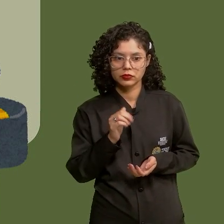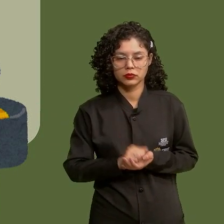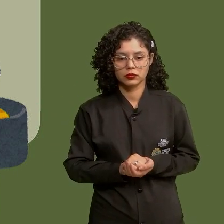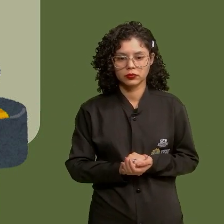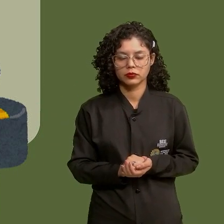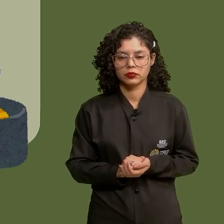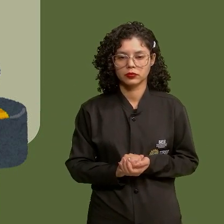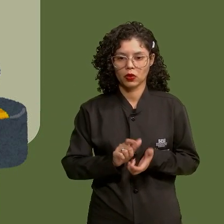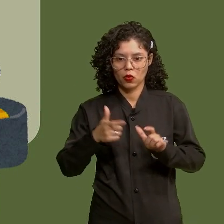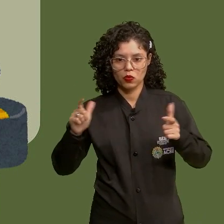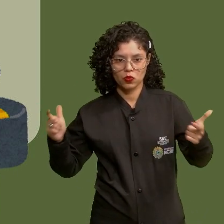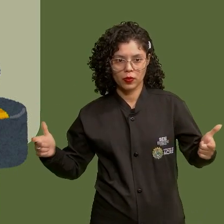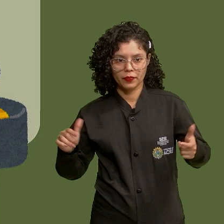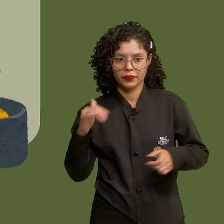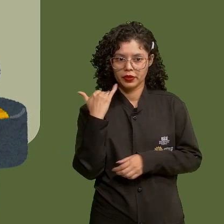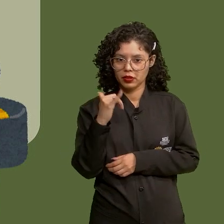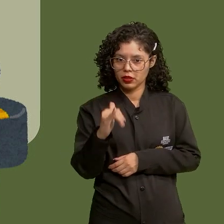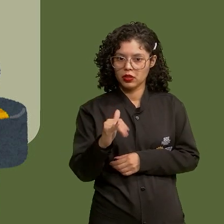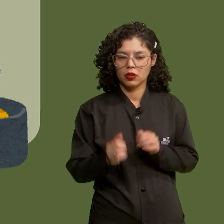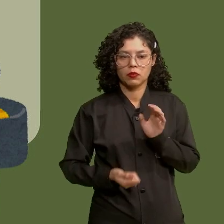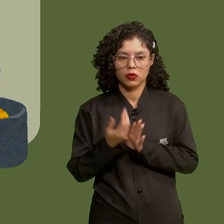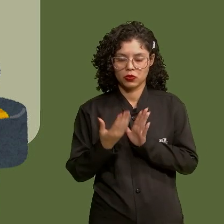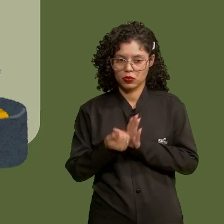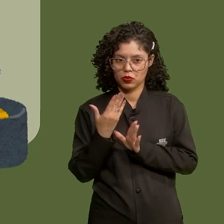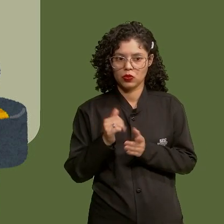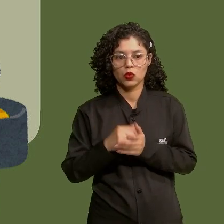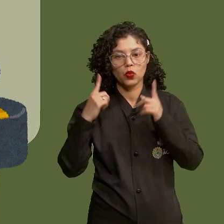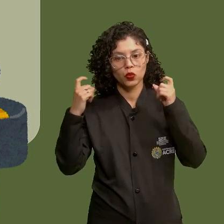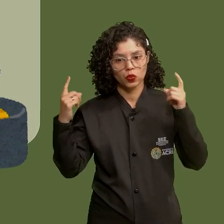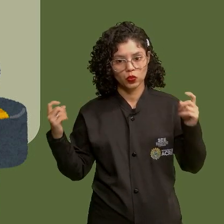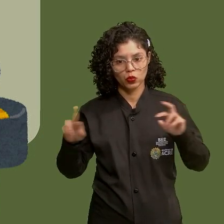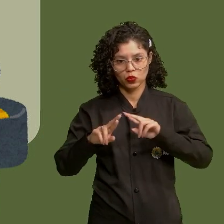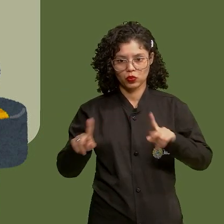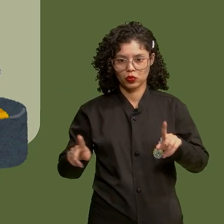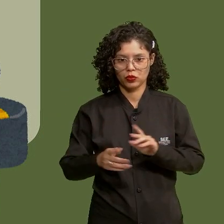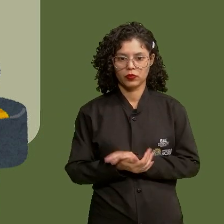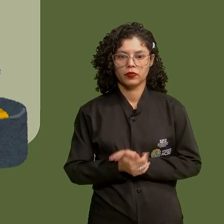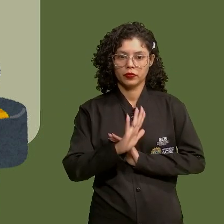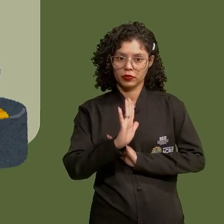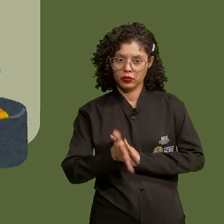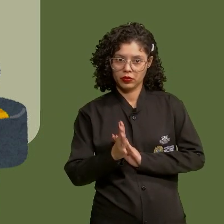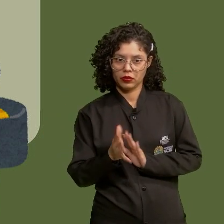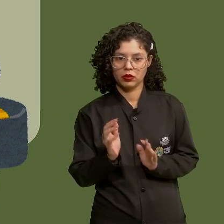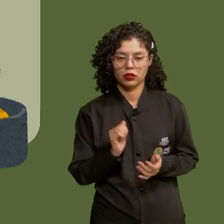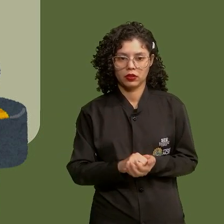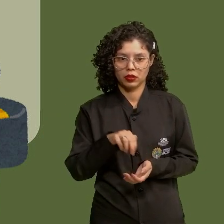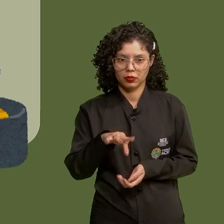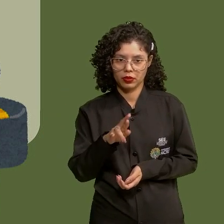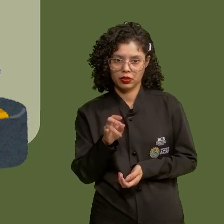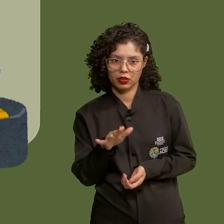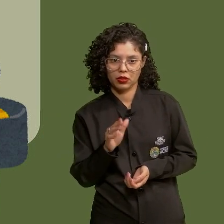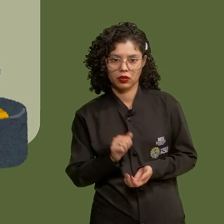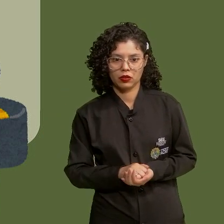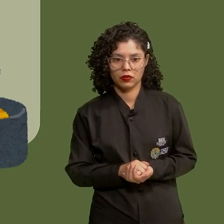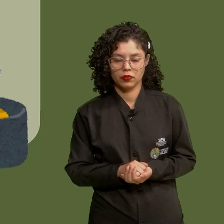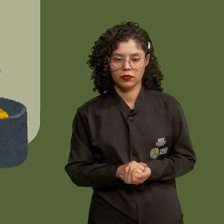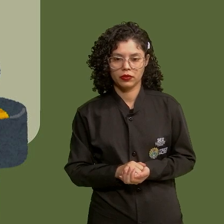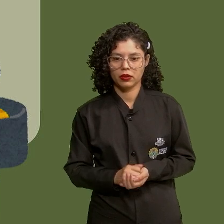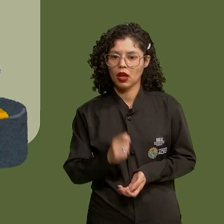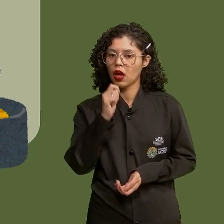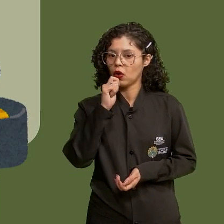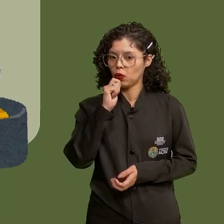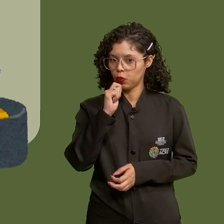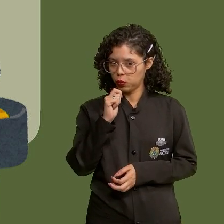mas ele precisa de energia para poder criar sons diferentes. Já a melódica, ela é utilizada